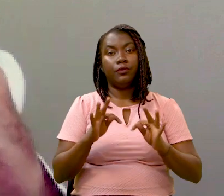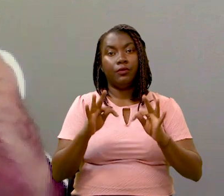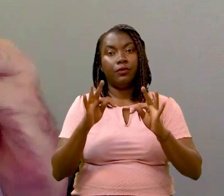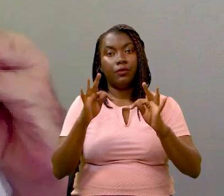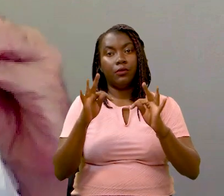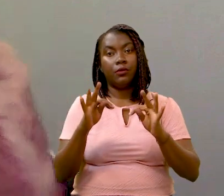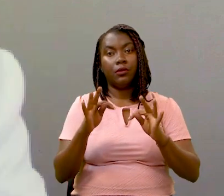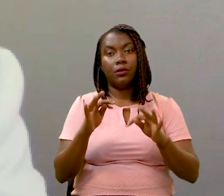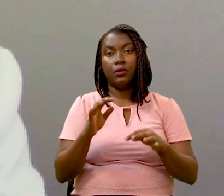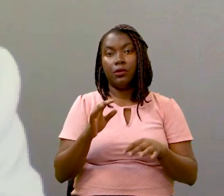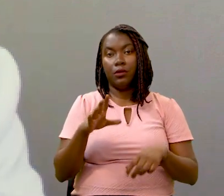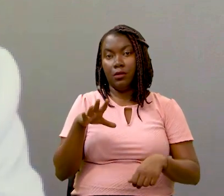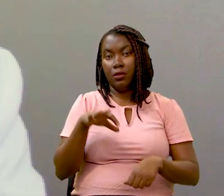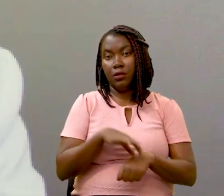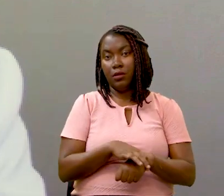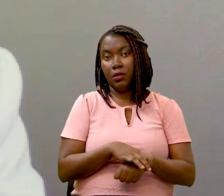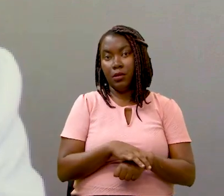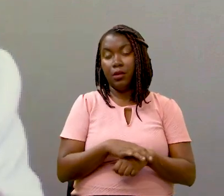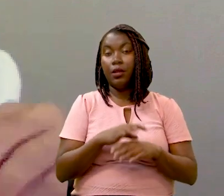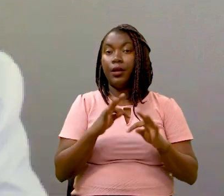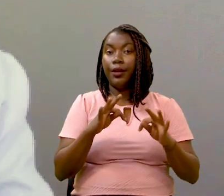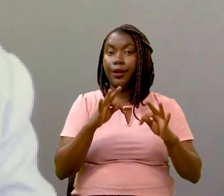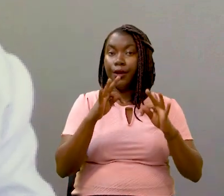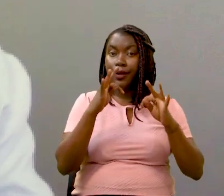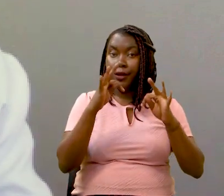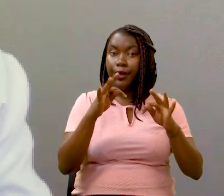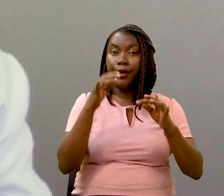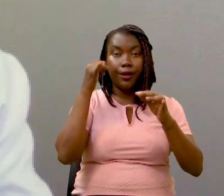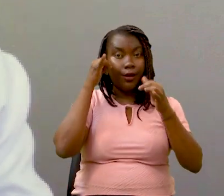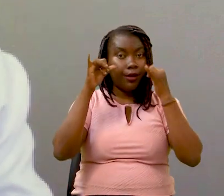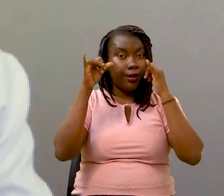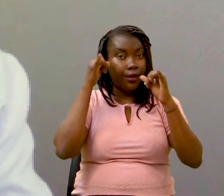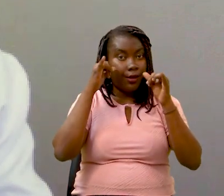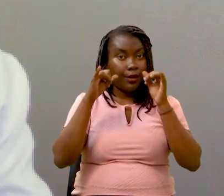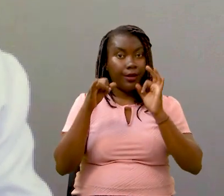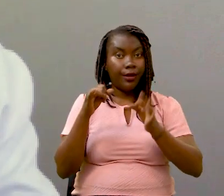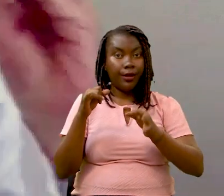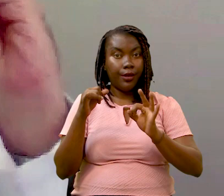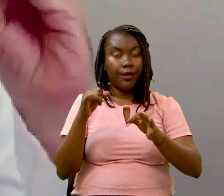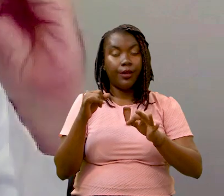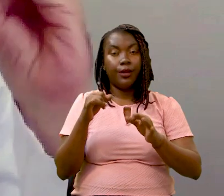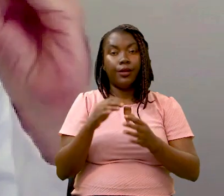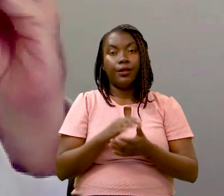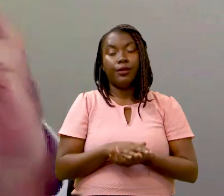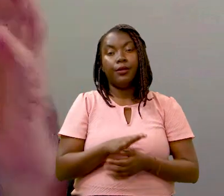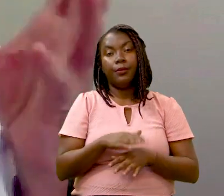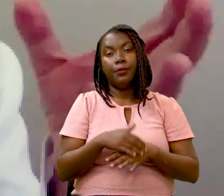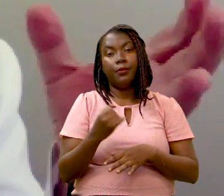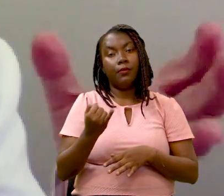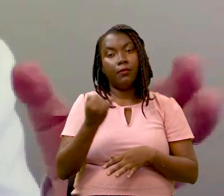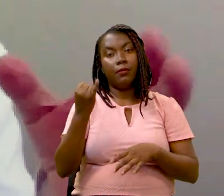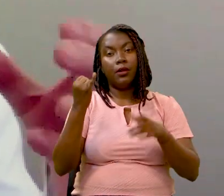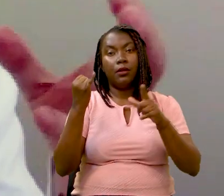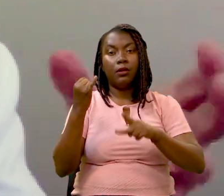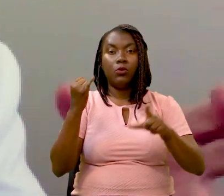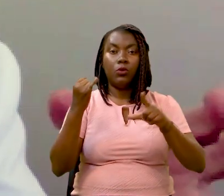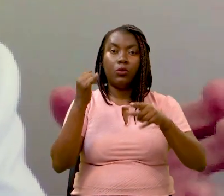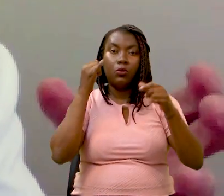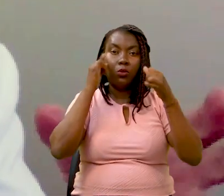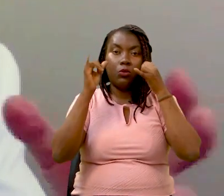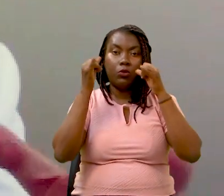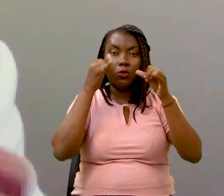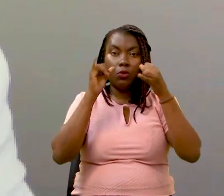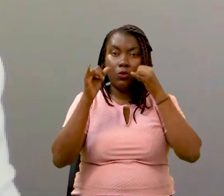um tratamento na crise e um tratamento preventivo, certo? O mais importante é, lógico, o